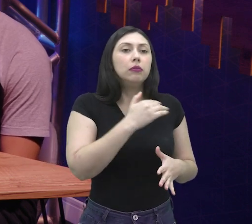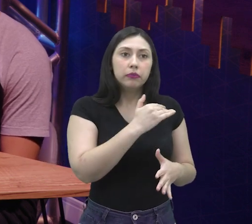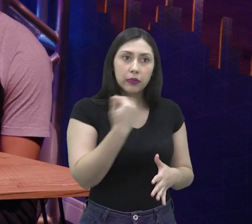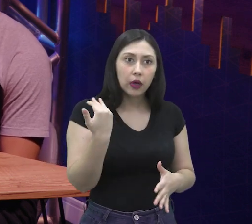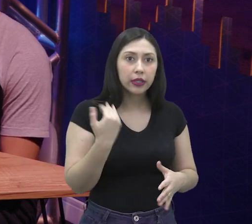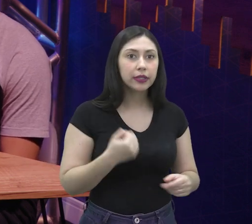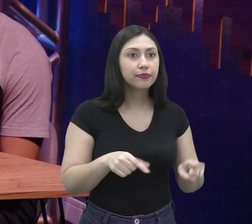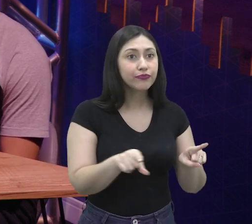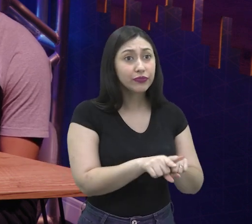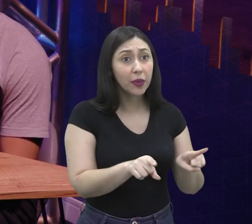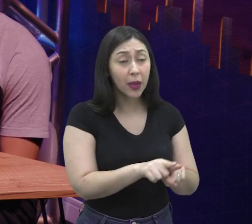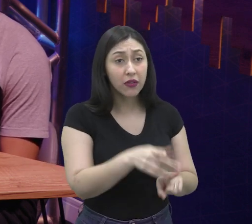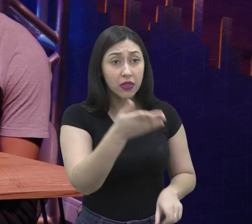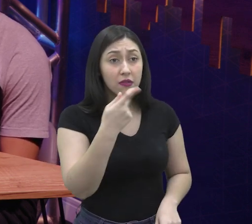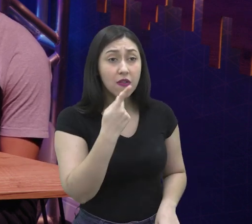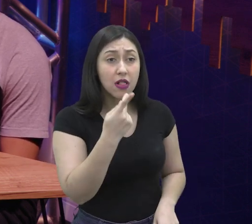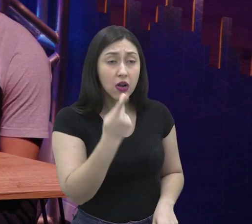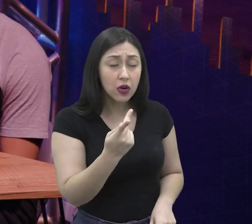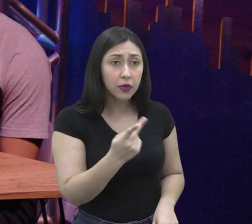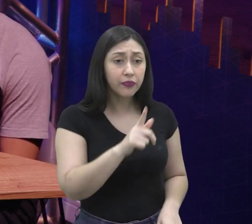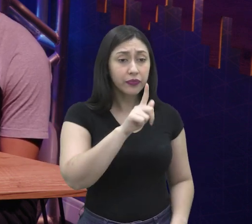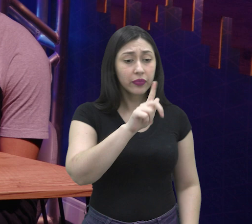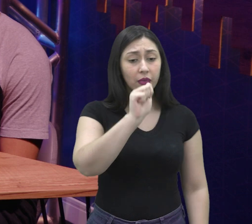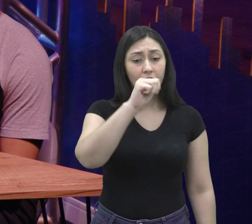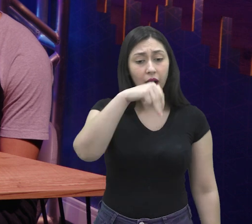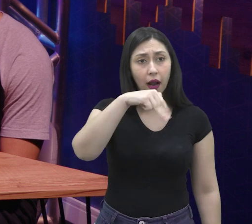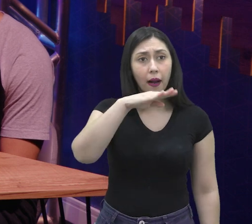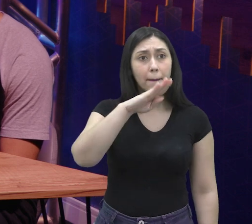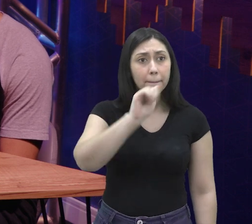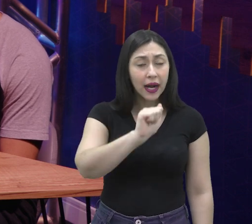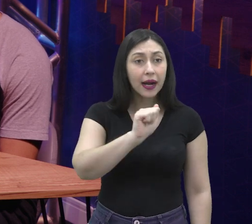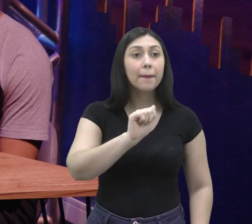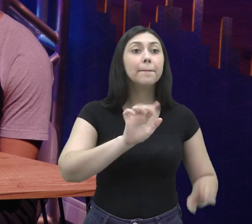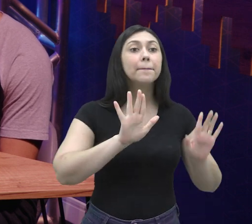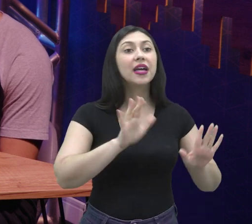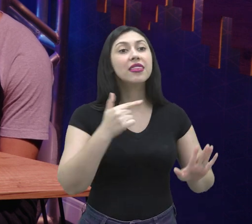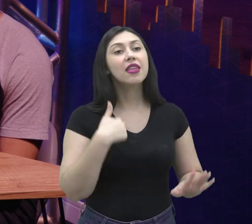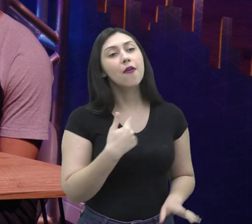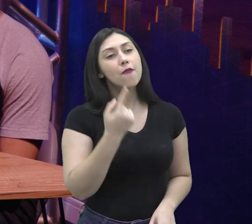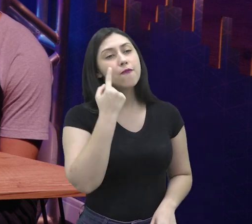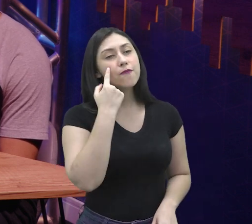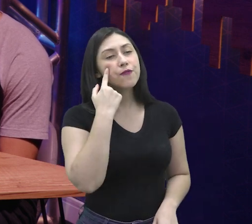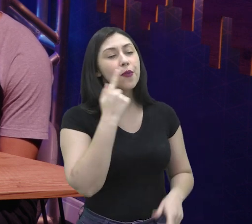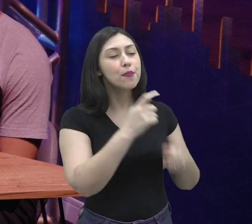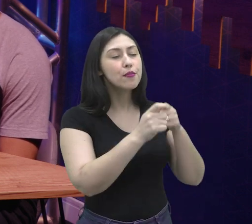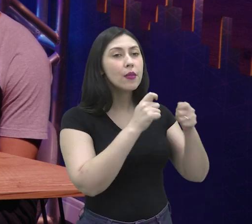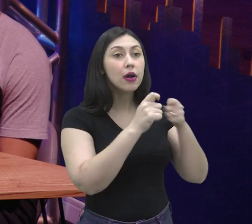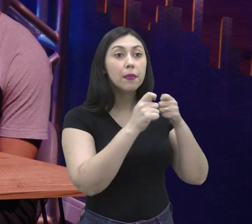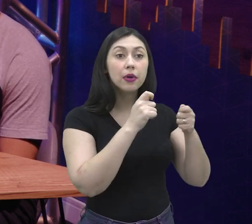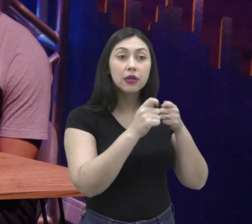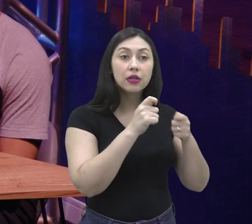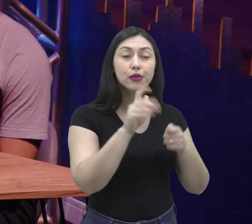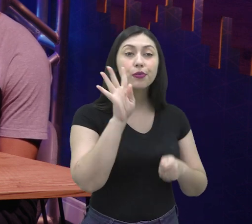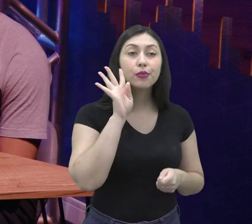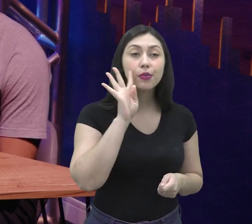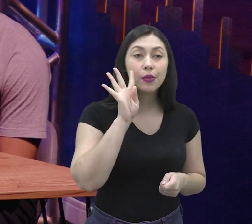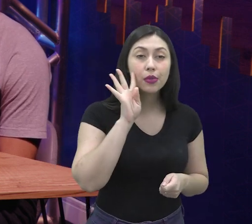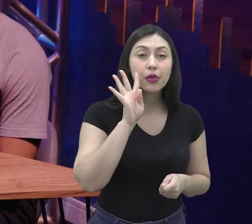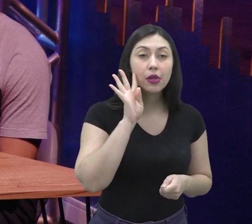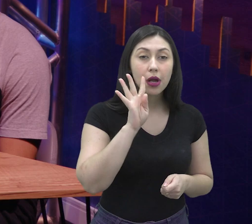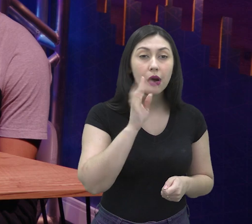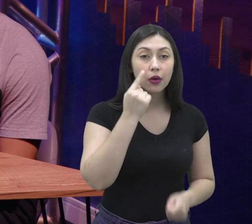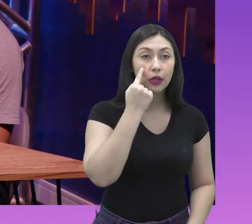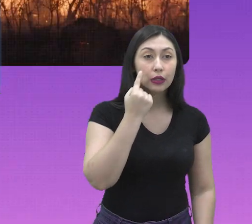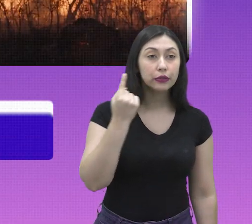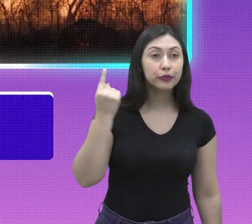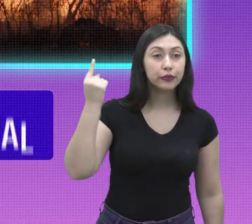E você falou do gambá, Samu, inclusive eu vi uma reportagem muito legal do Intercept Brasil.